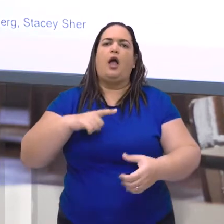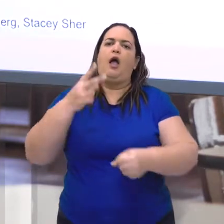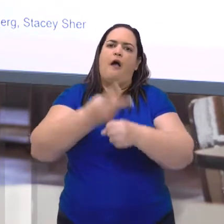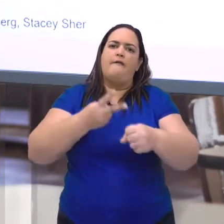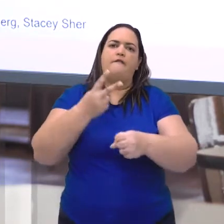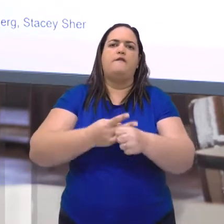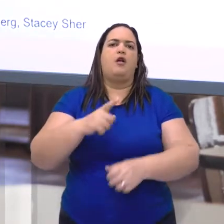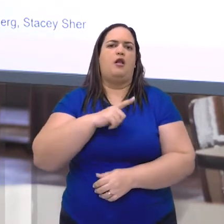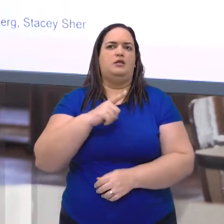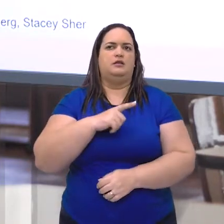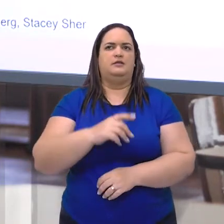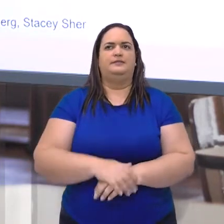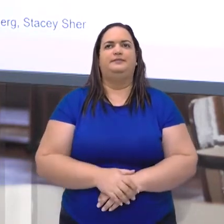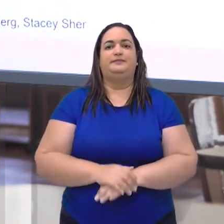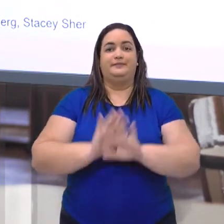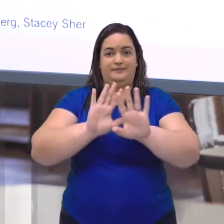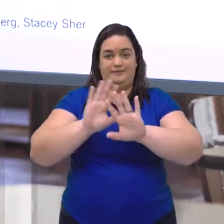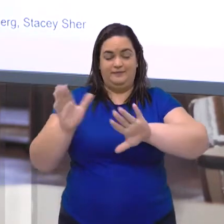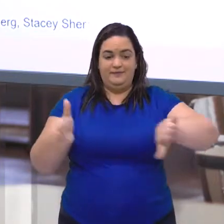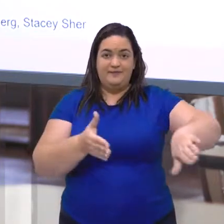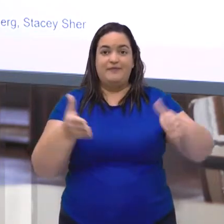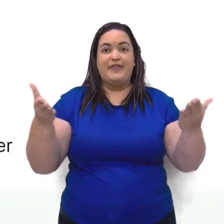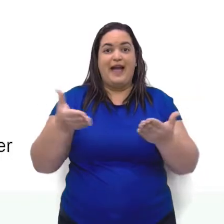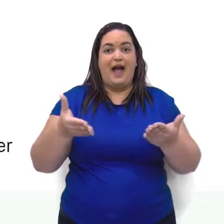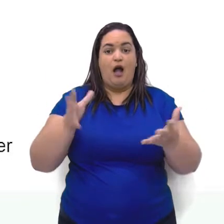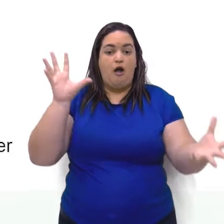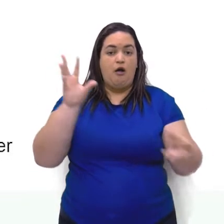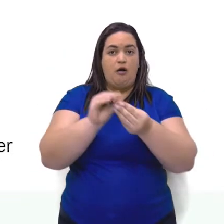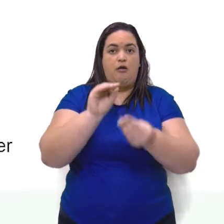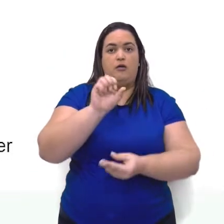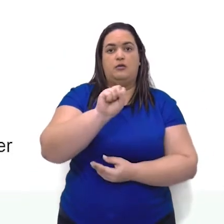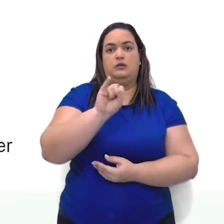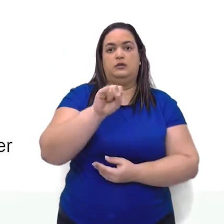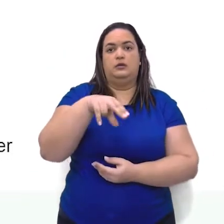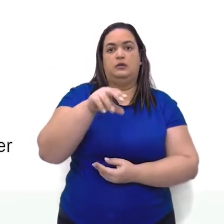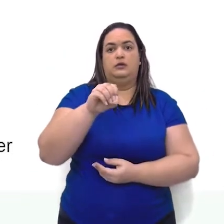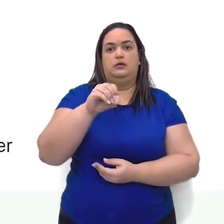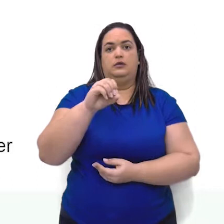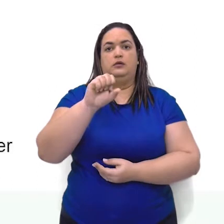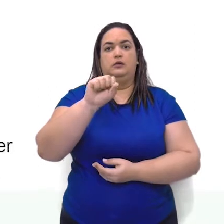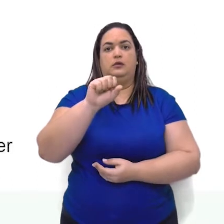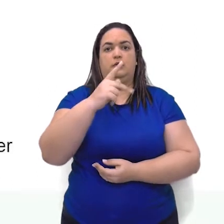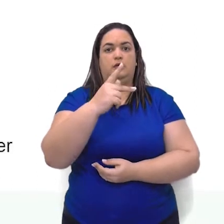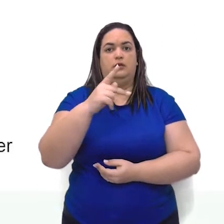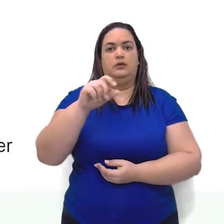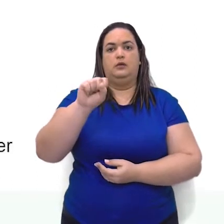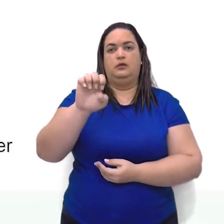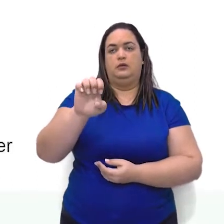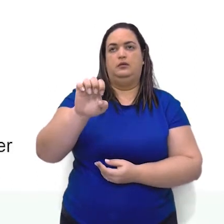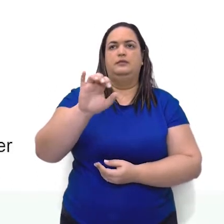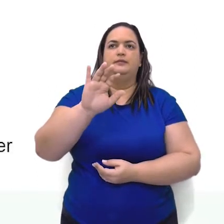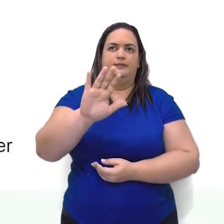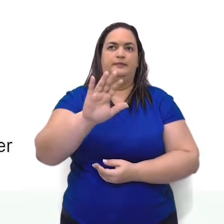Então vamos lá para o que é sinopse. Logo após retornar de uma viagem de negócios a Hong